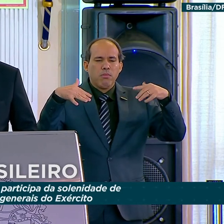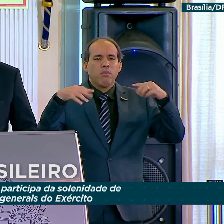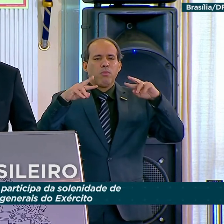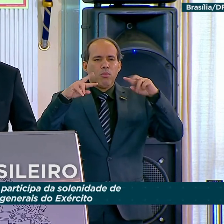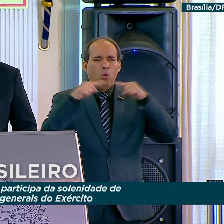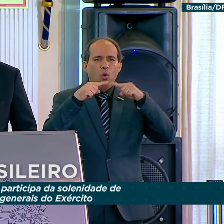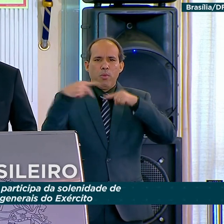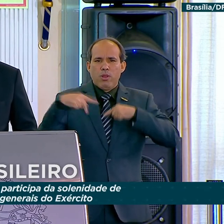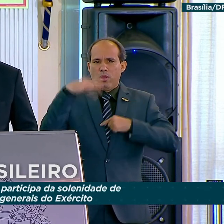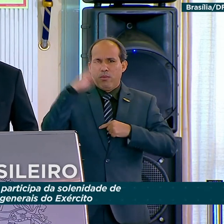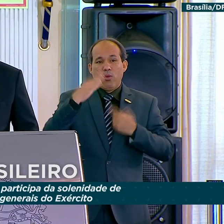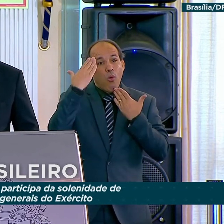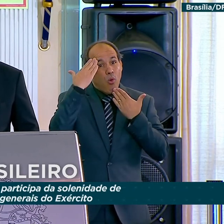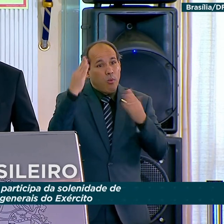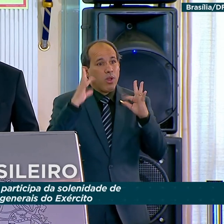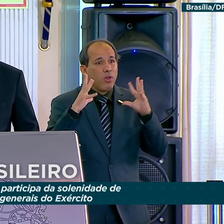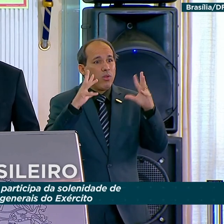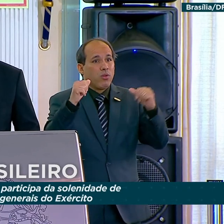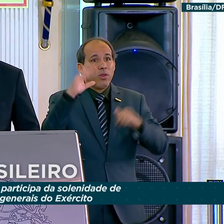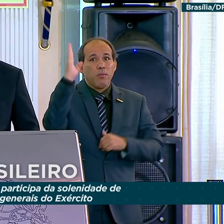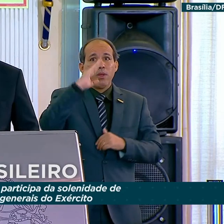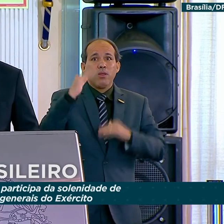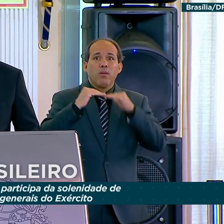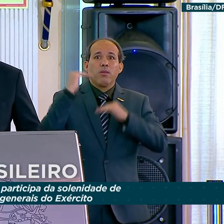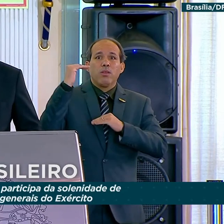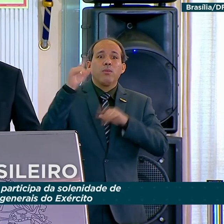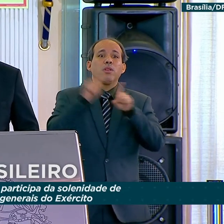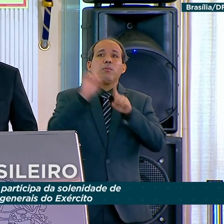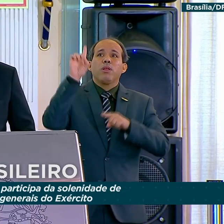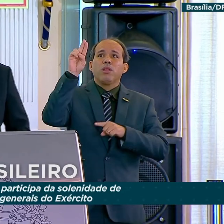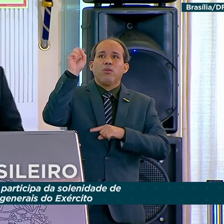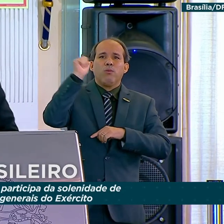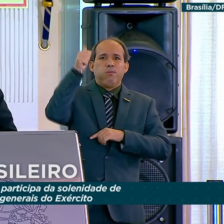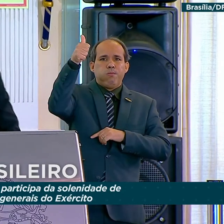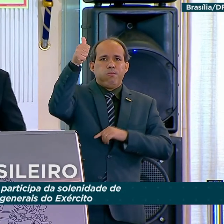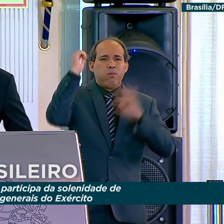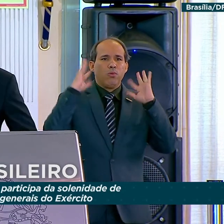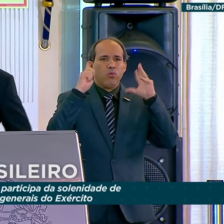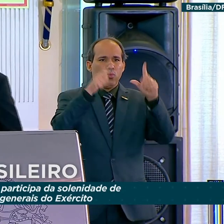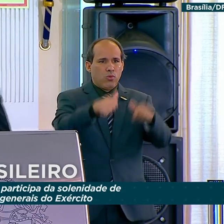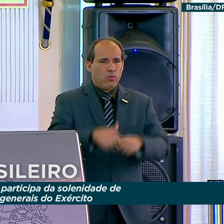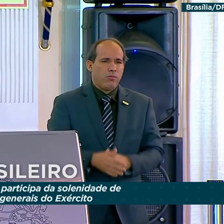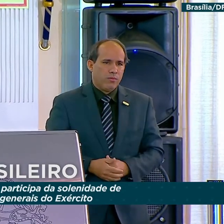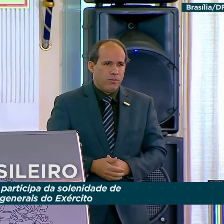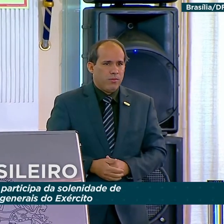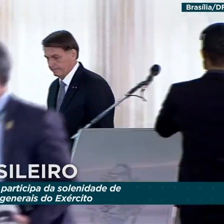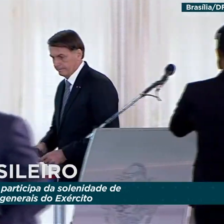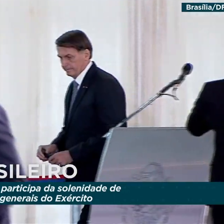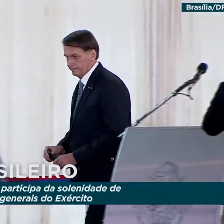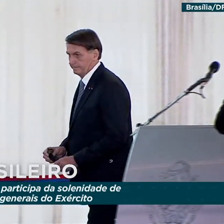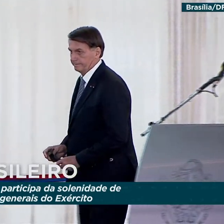muito obrigado a todos e o nosso Brasil e Deus sempre acima de tudo